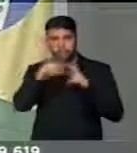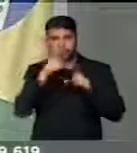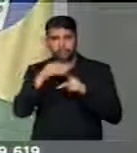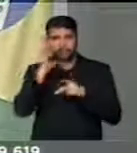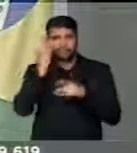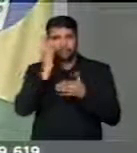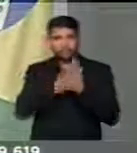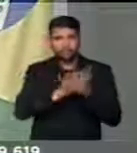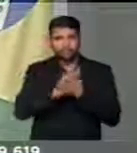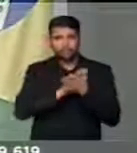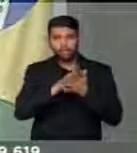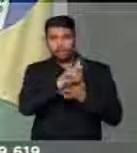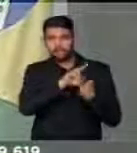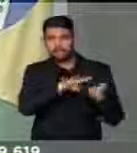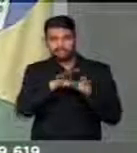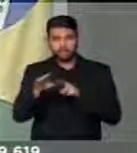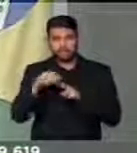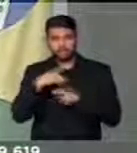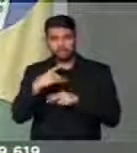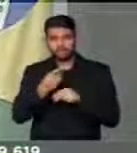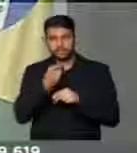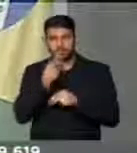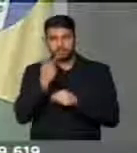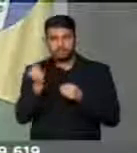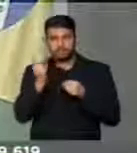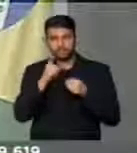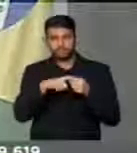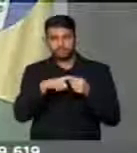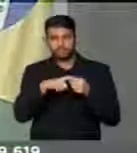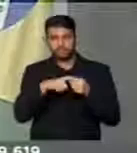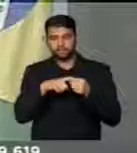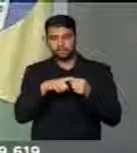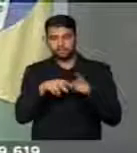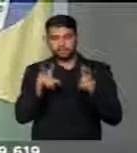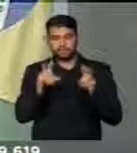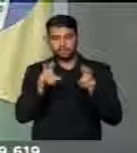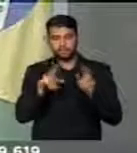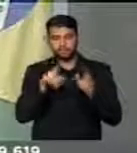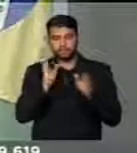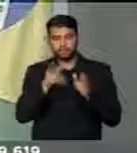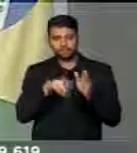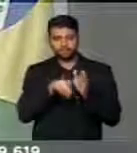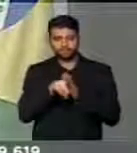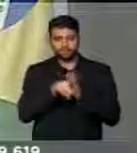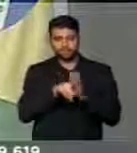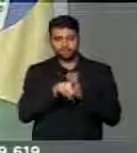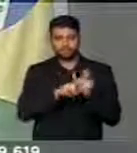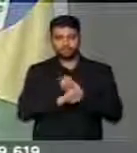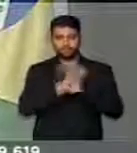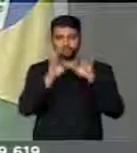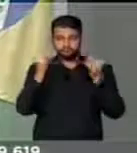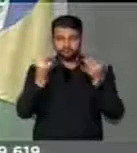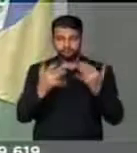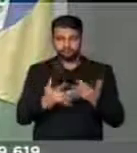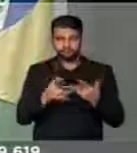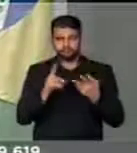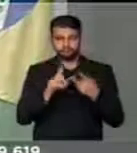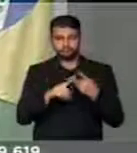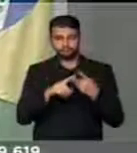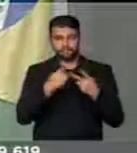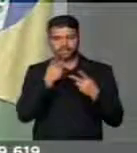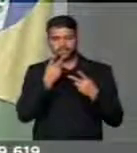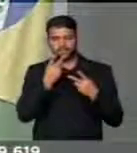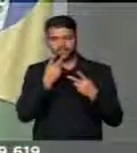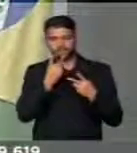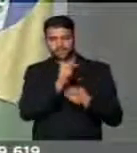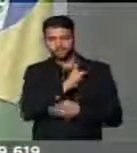semana tentam requentar assuntos já investigados e esclarecidos a